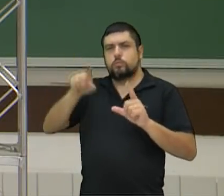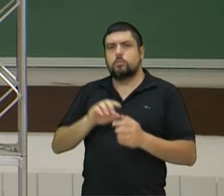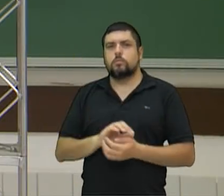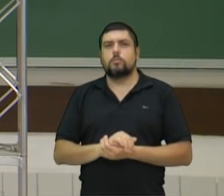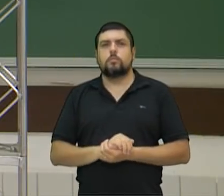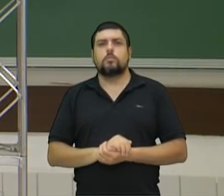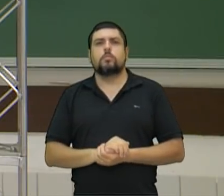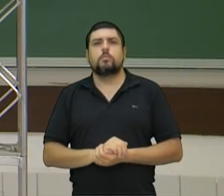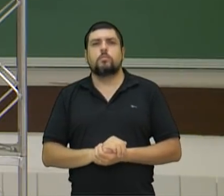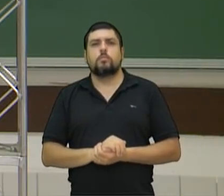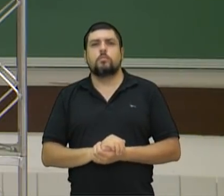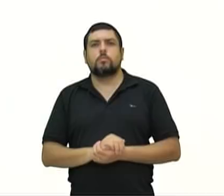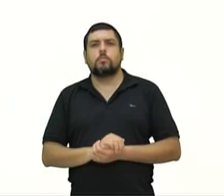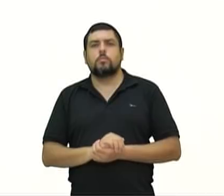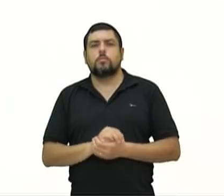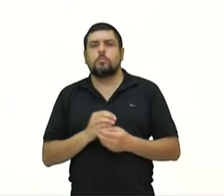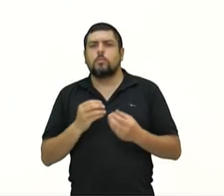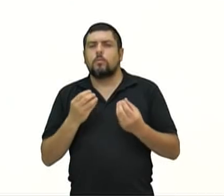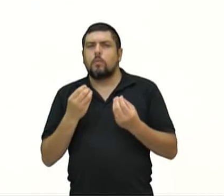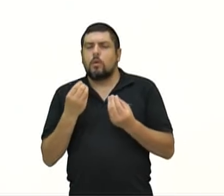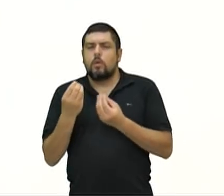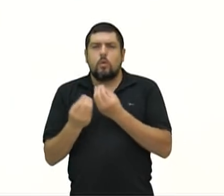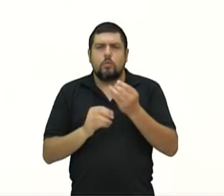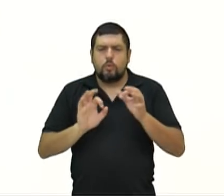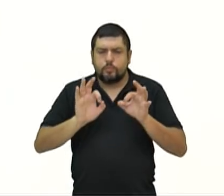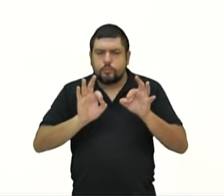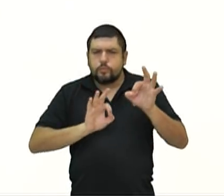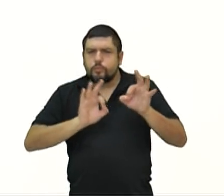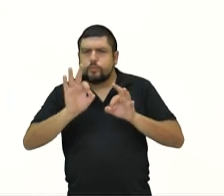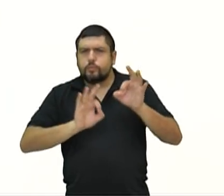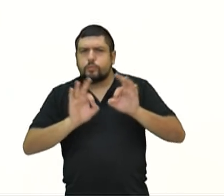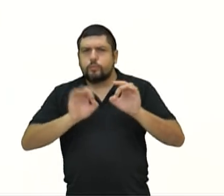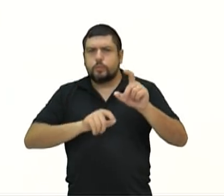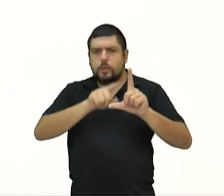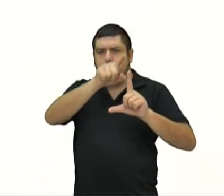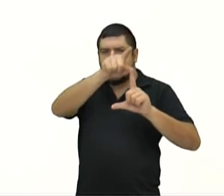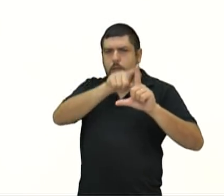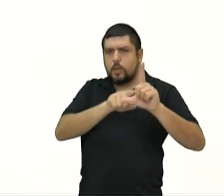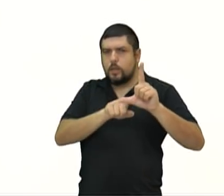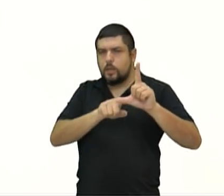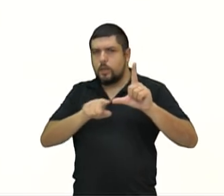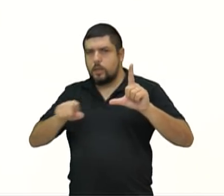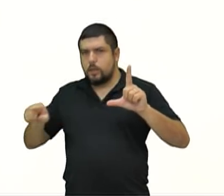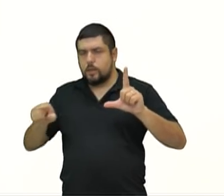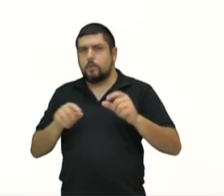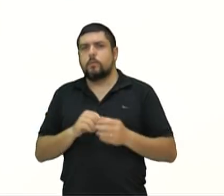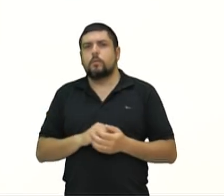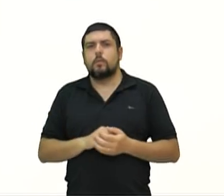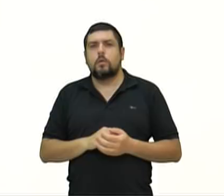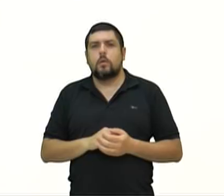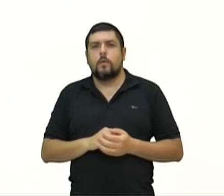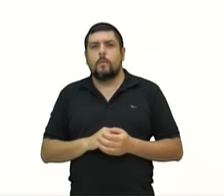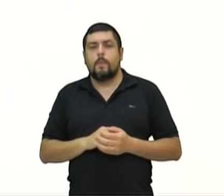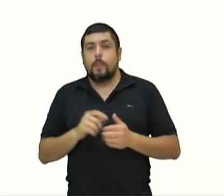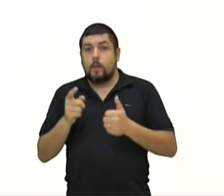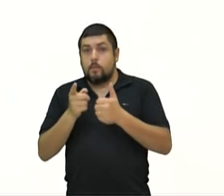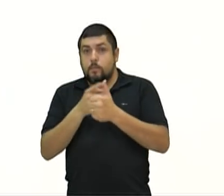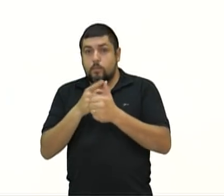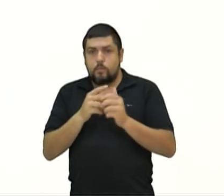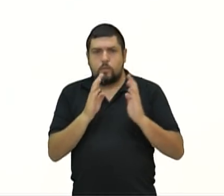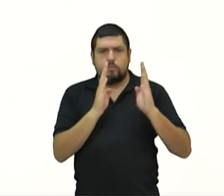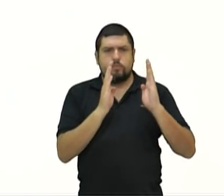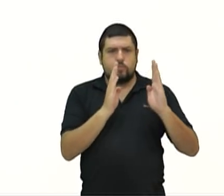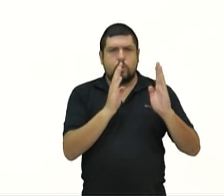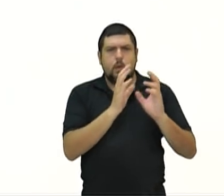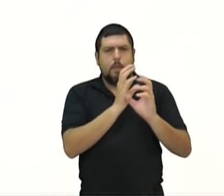Como que o gráfico foi feito? Então, o que aconteceu? Com base na definição do módulo, nós reescrevemos as condições da função.